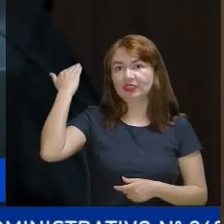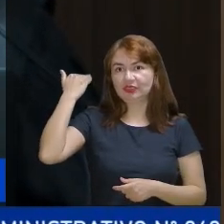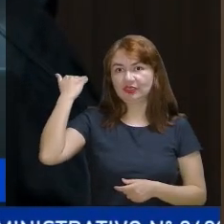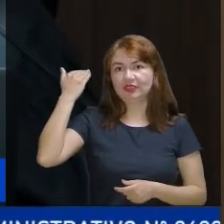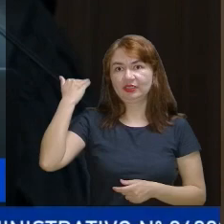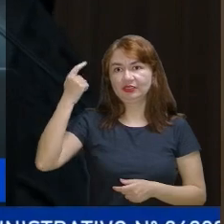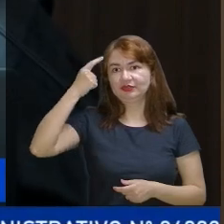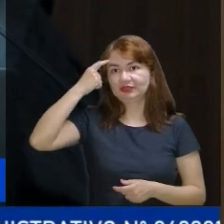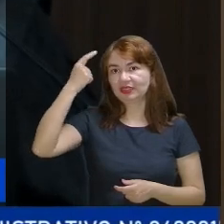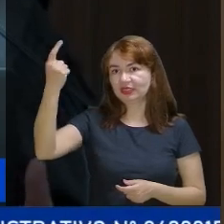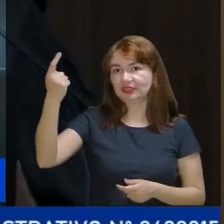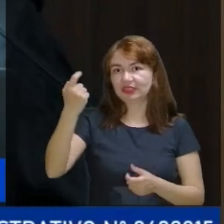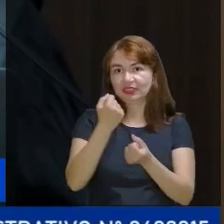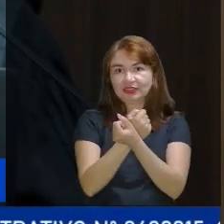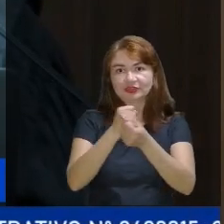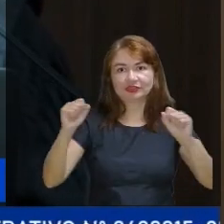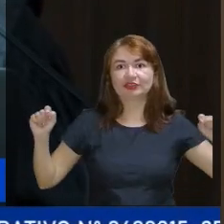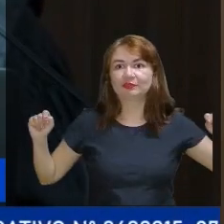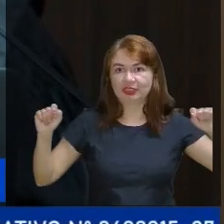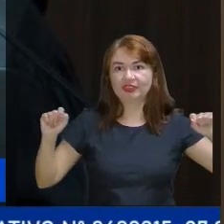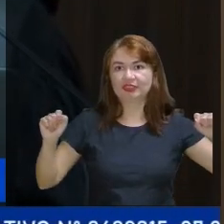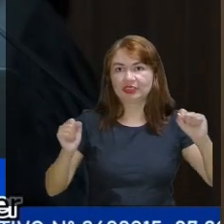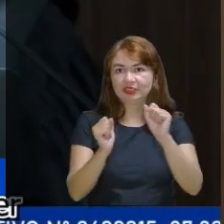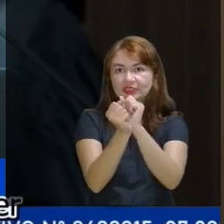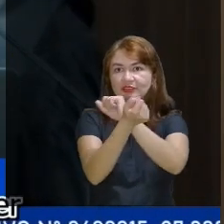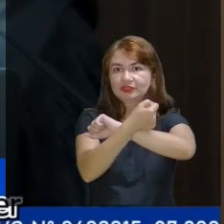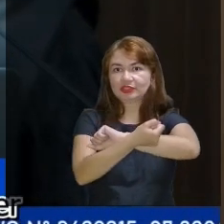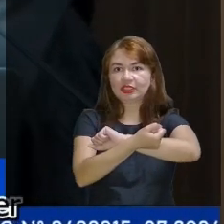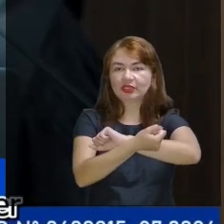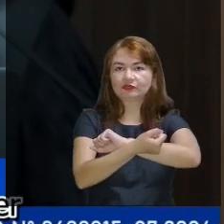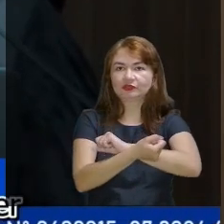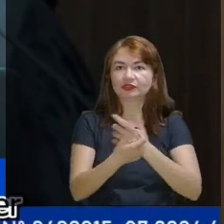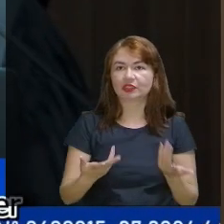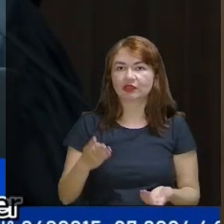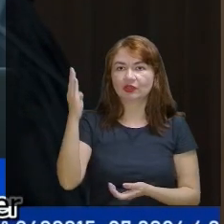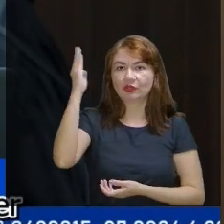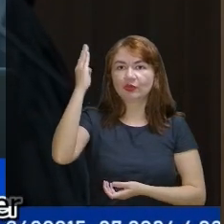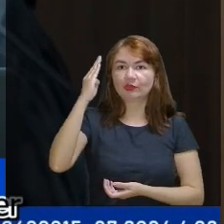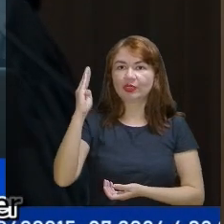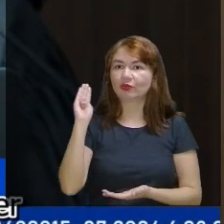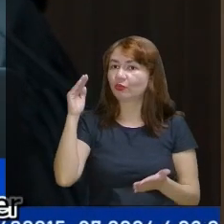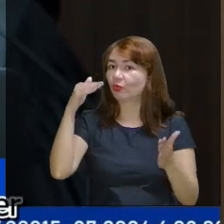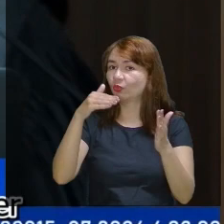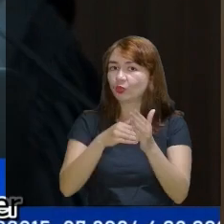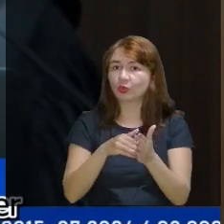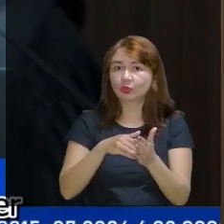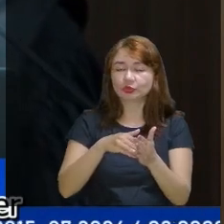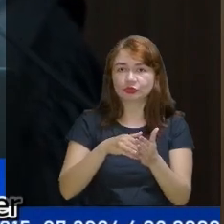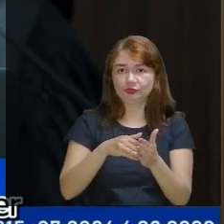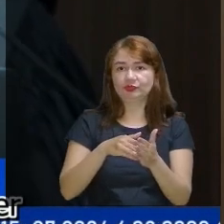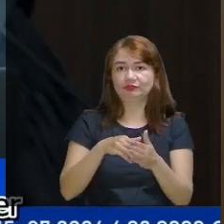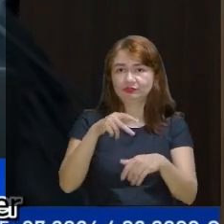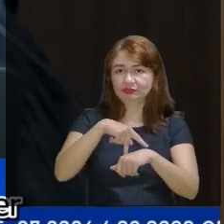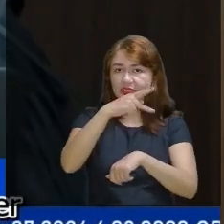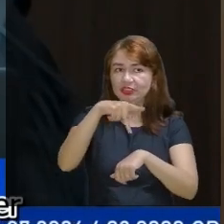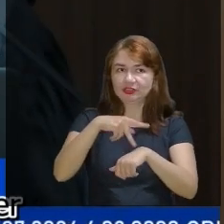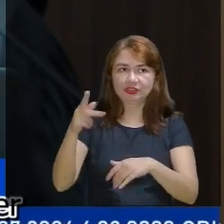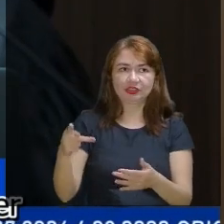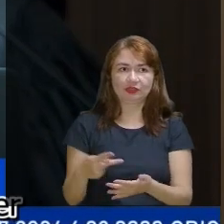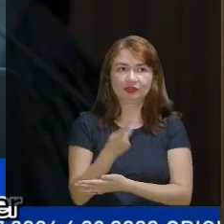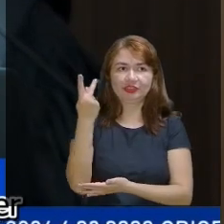a ideia de libertar os escravos. E o Brasil chegou na barra inferior da tela, quinta seção